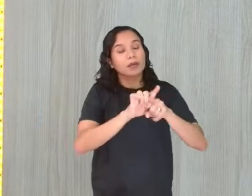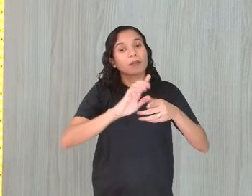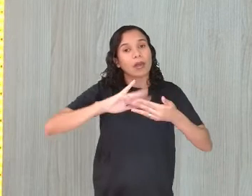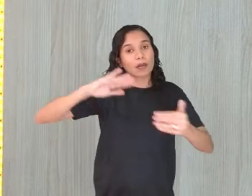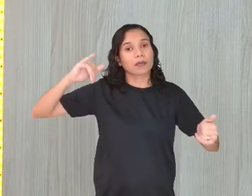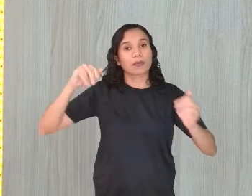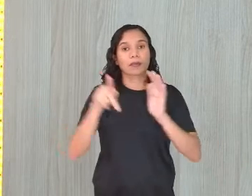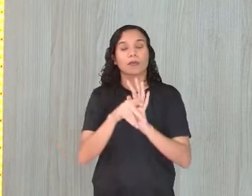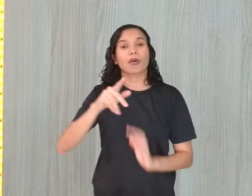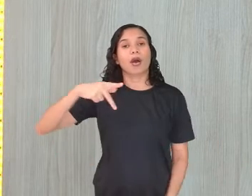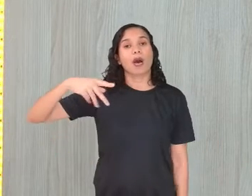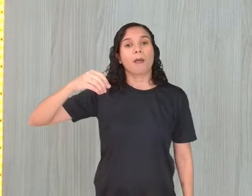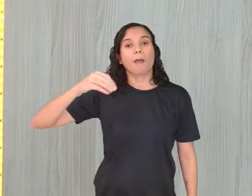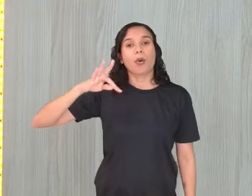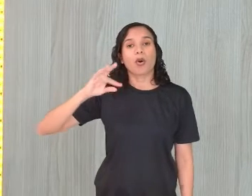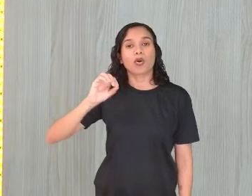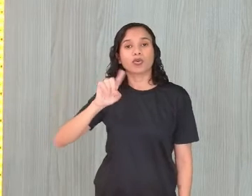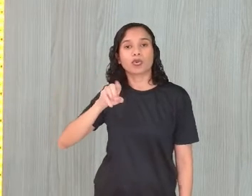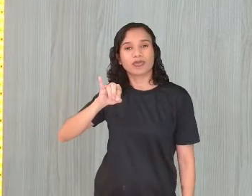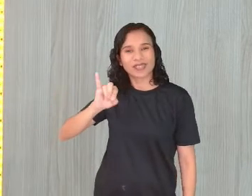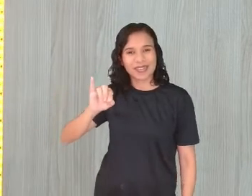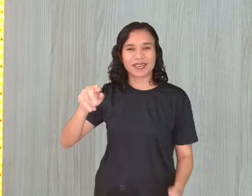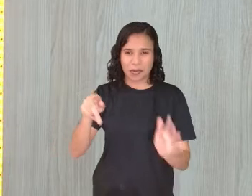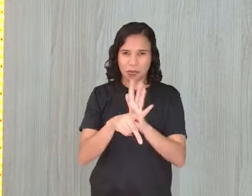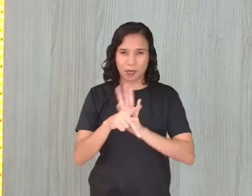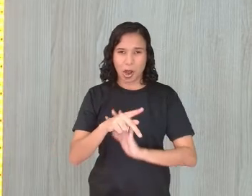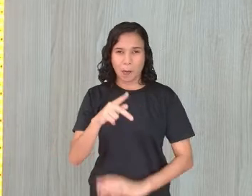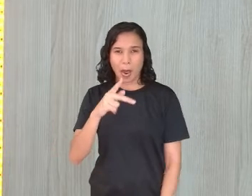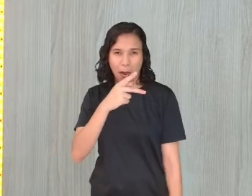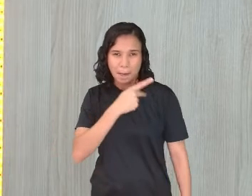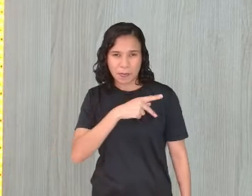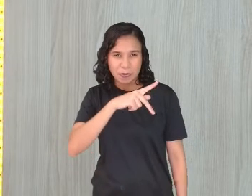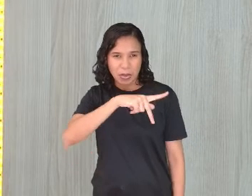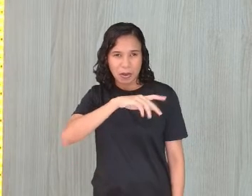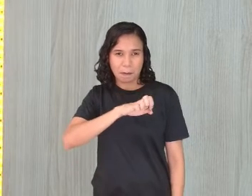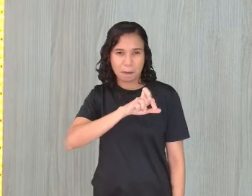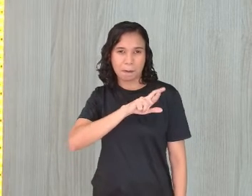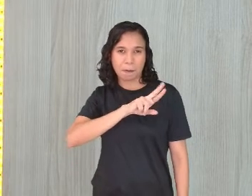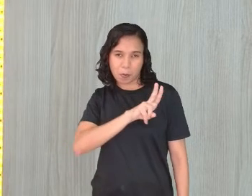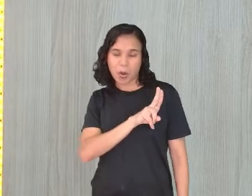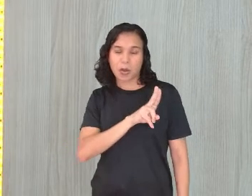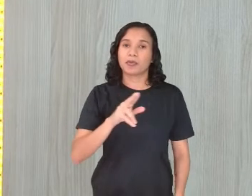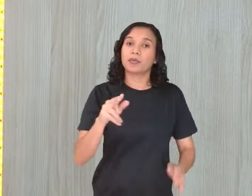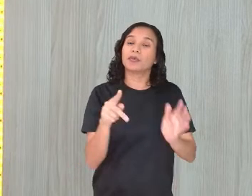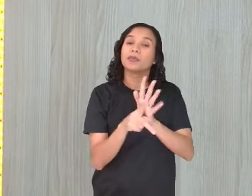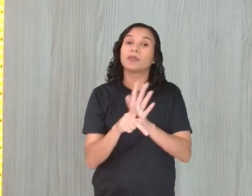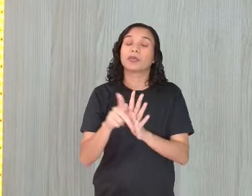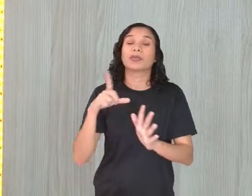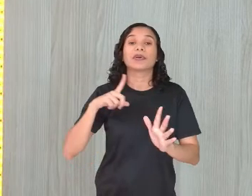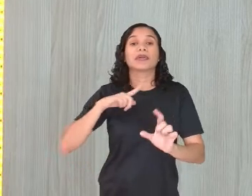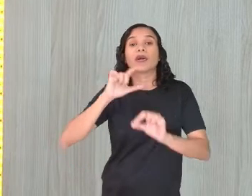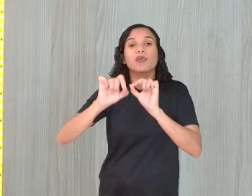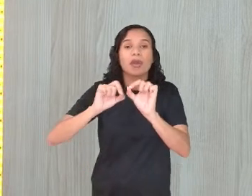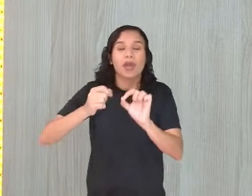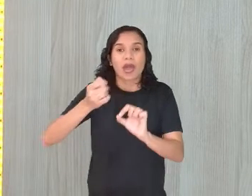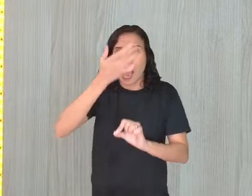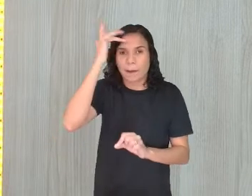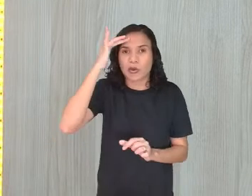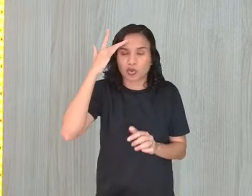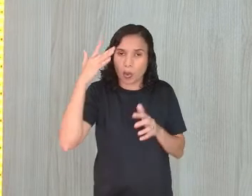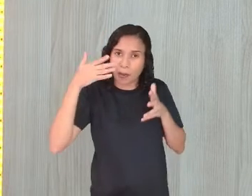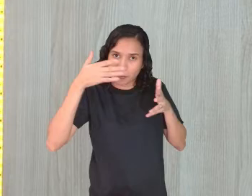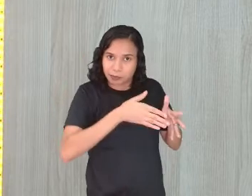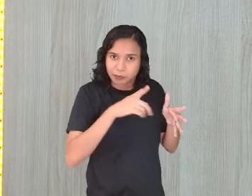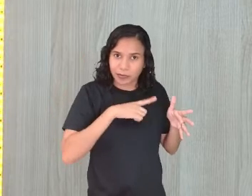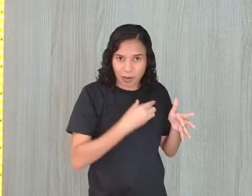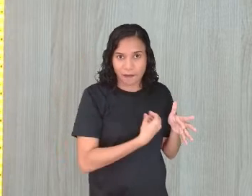de Potosí, por exemplo, ali no Peru, naquela região ali, né, que é do Império Inca, porque os primitivos habitantes dessas terras, tanto